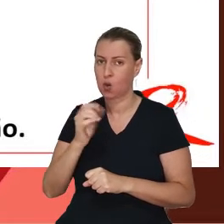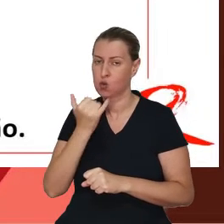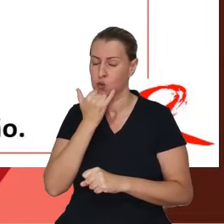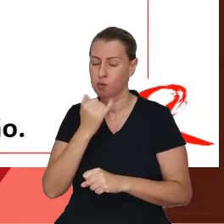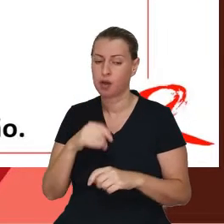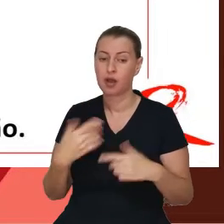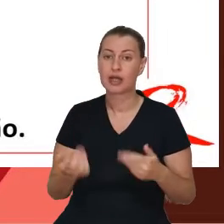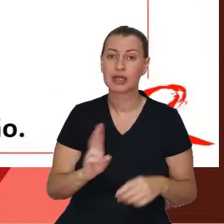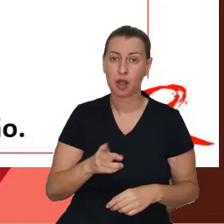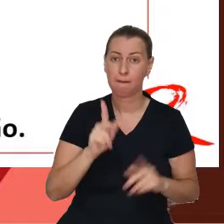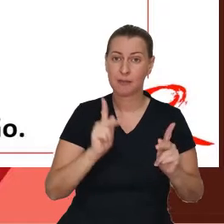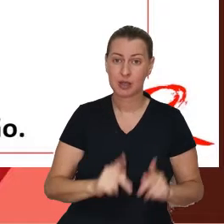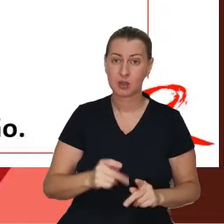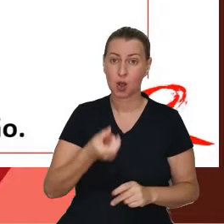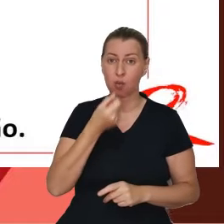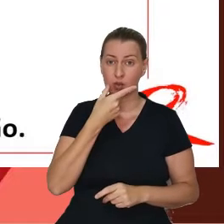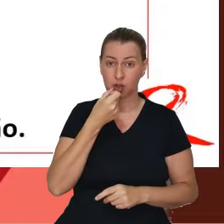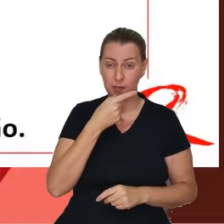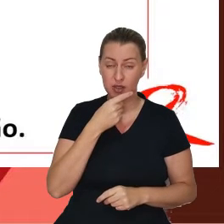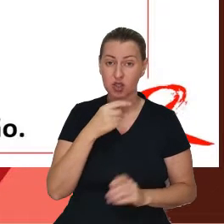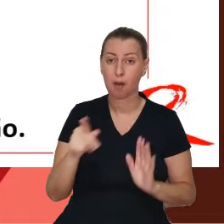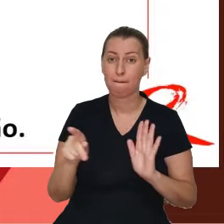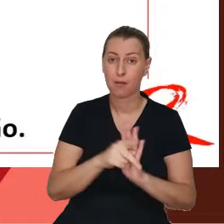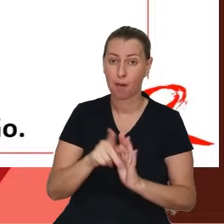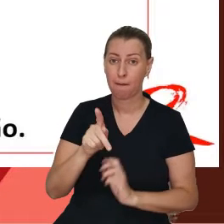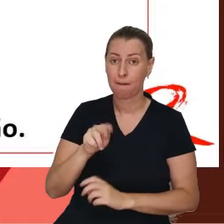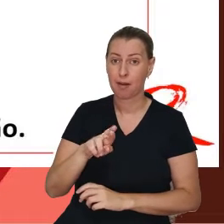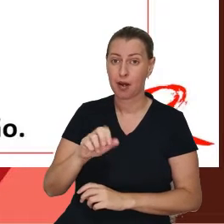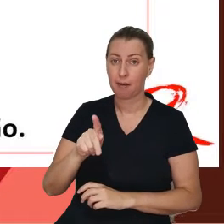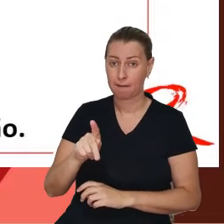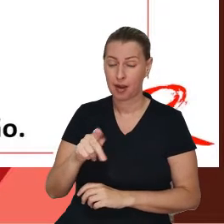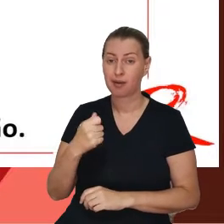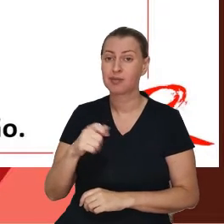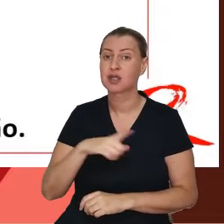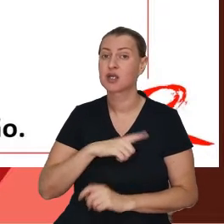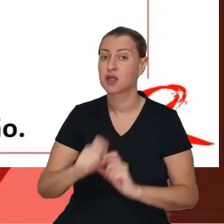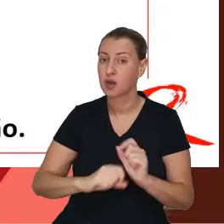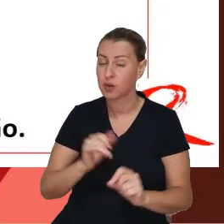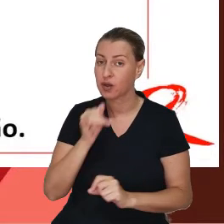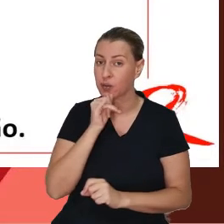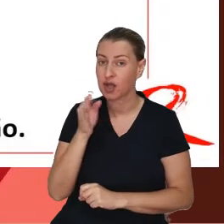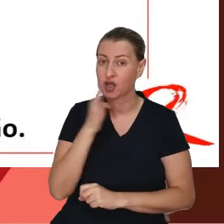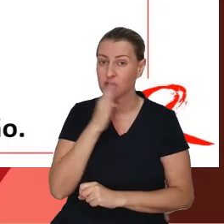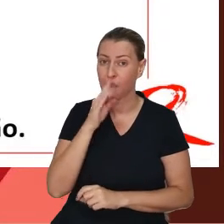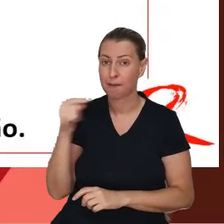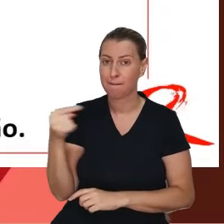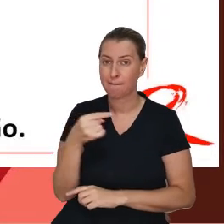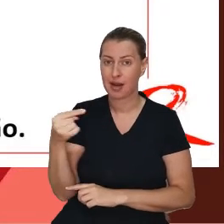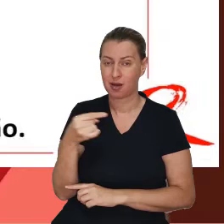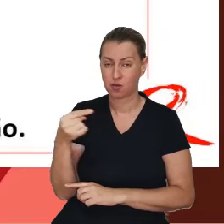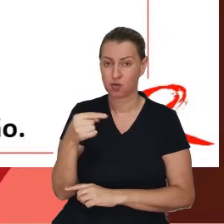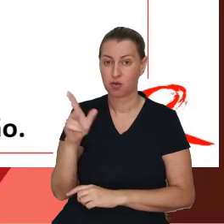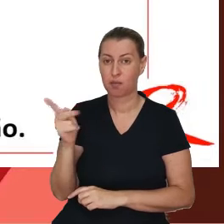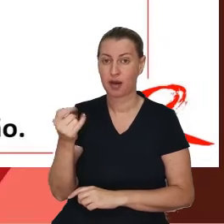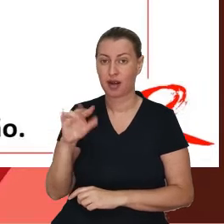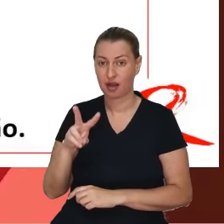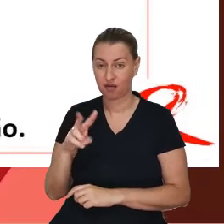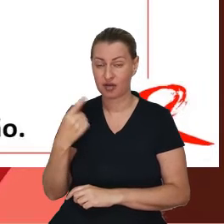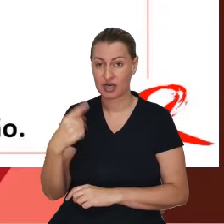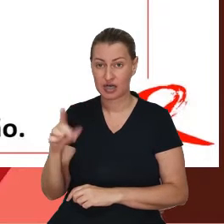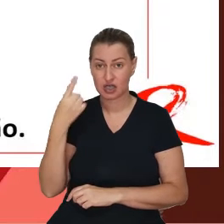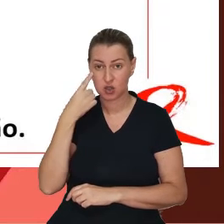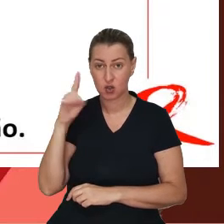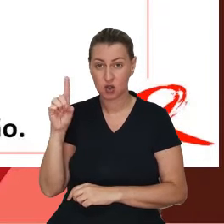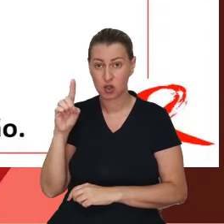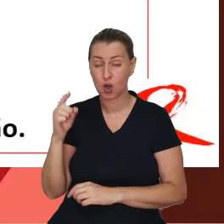toda vez que ela busca uma medicação de PrEP, ela precisa ter um teste rápido negativo para HIV naquele dia,